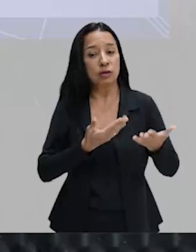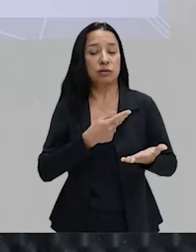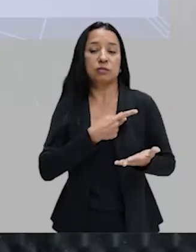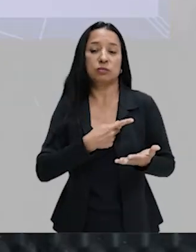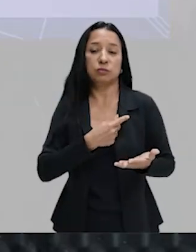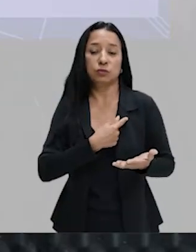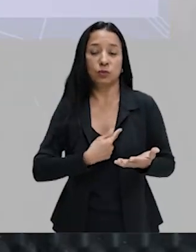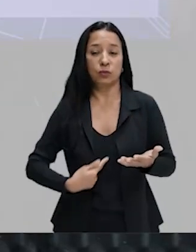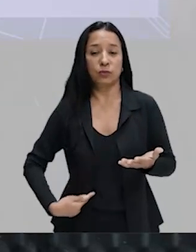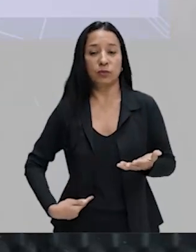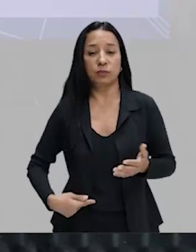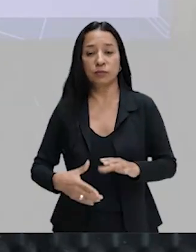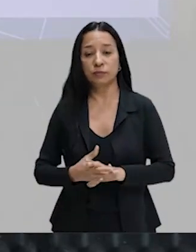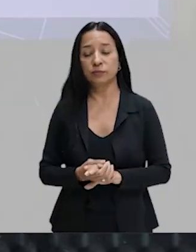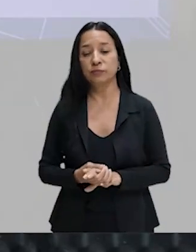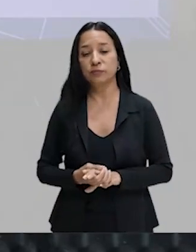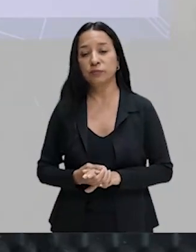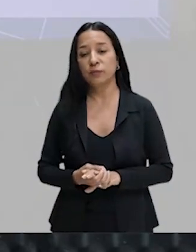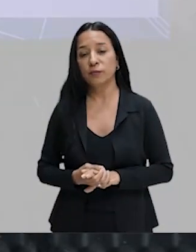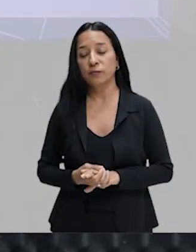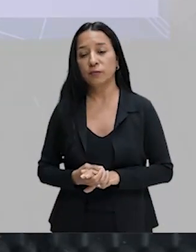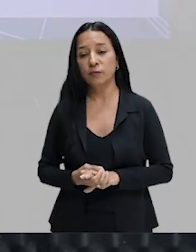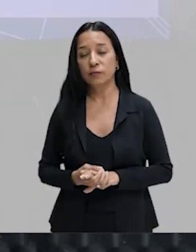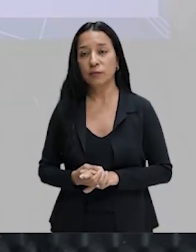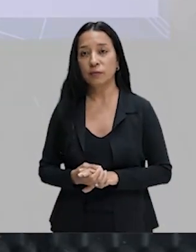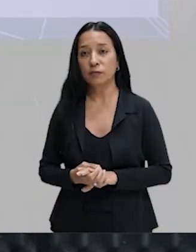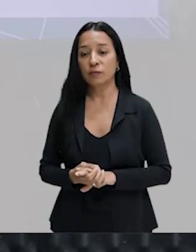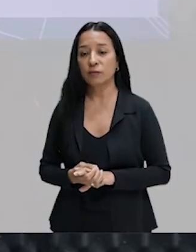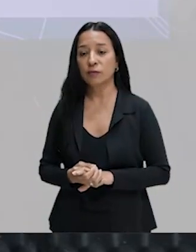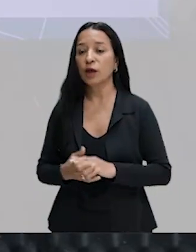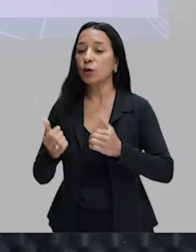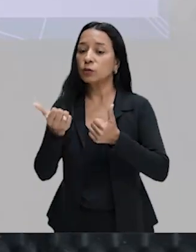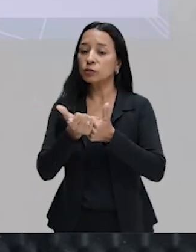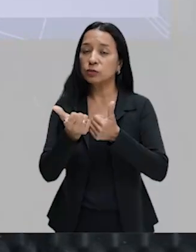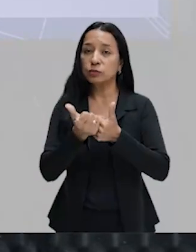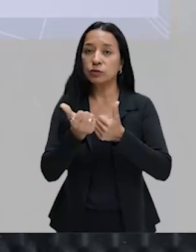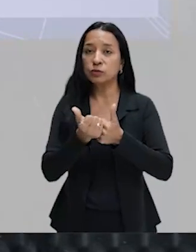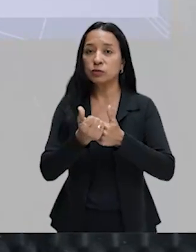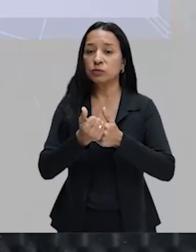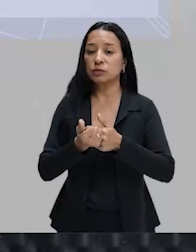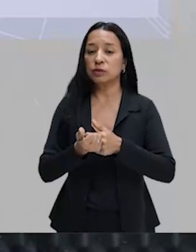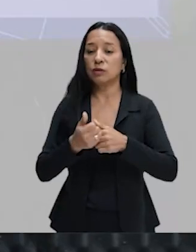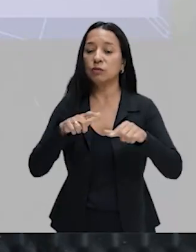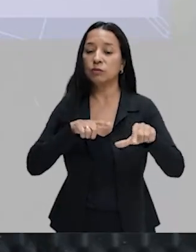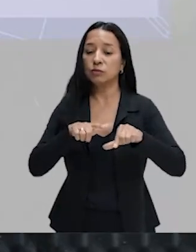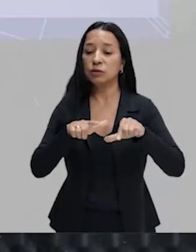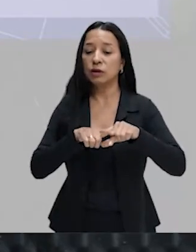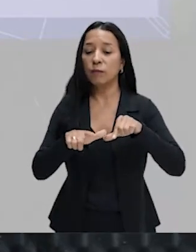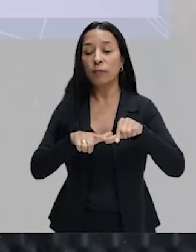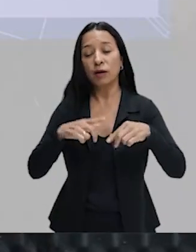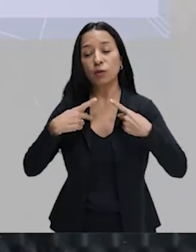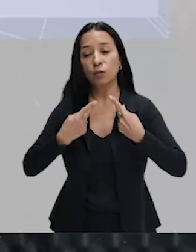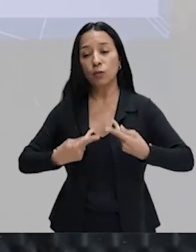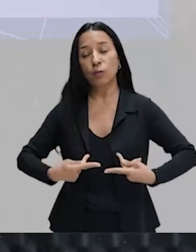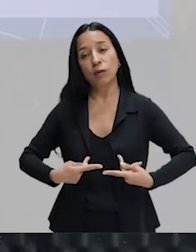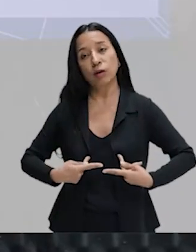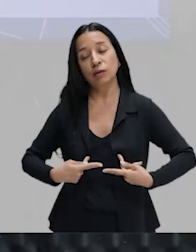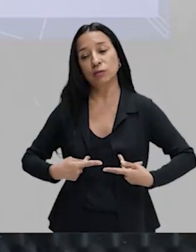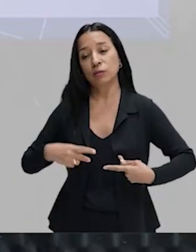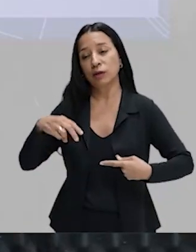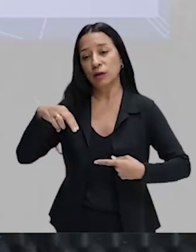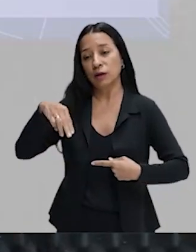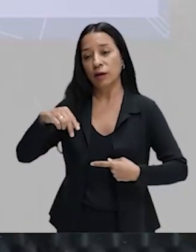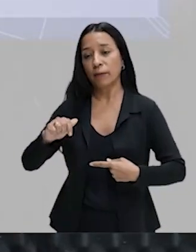a mecânica, como eu acabei de dizer, essa substituição da mão de obra humana pela máquina. A